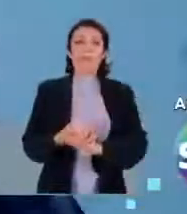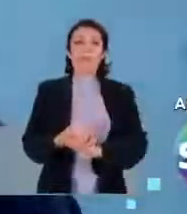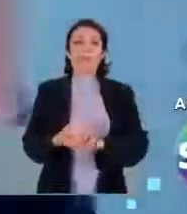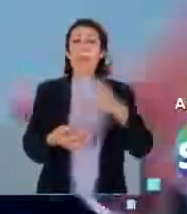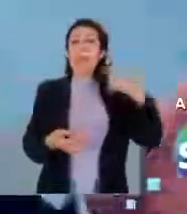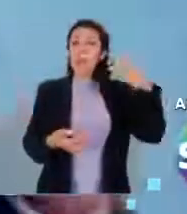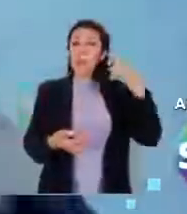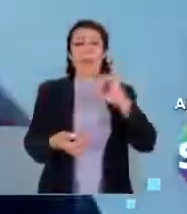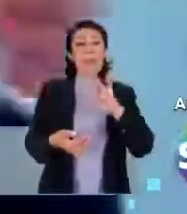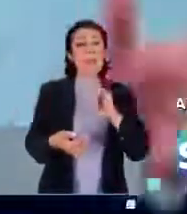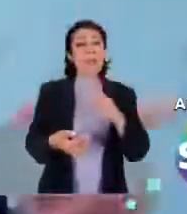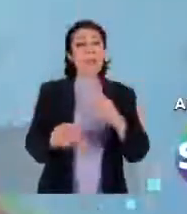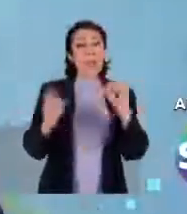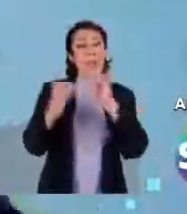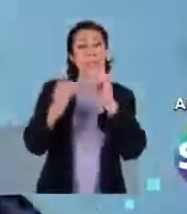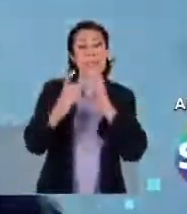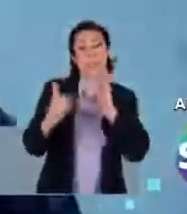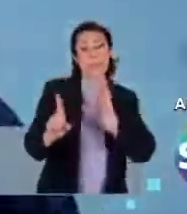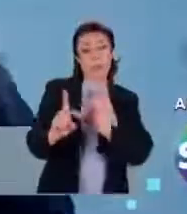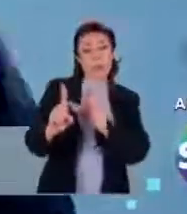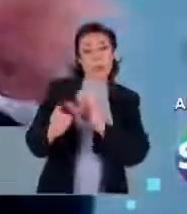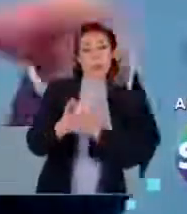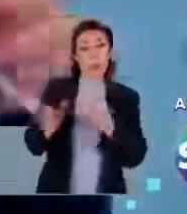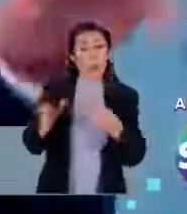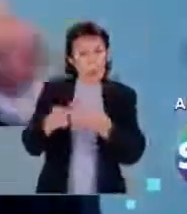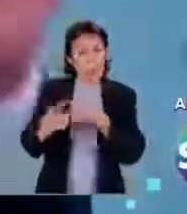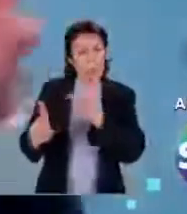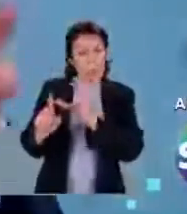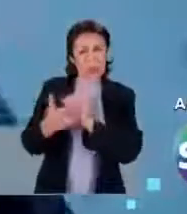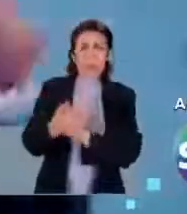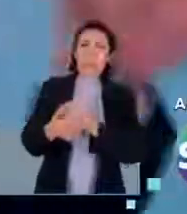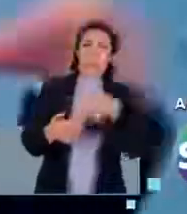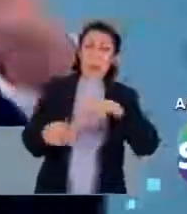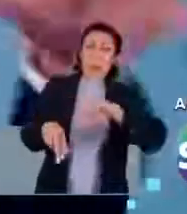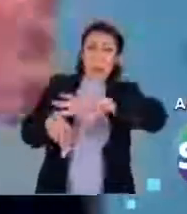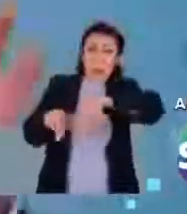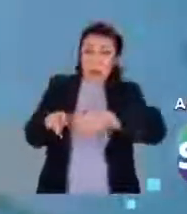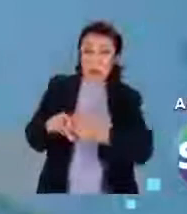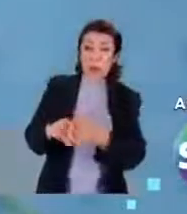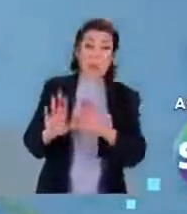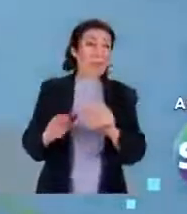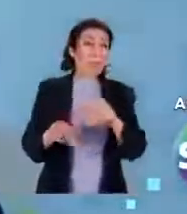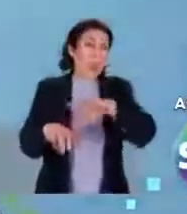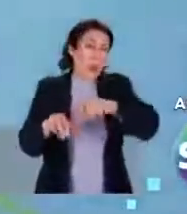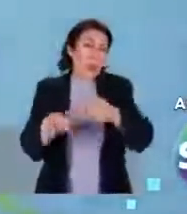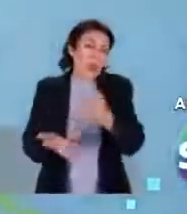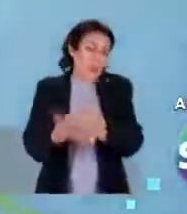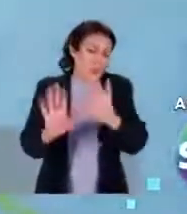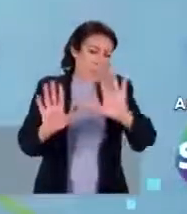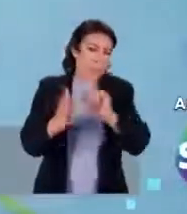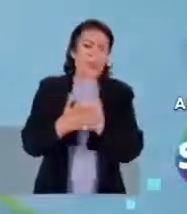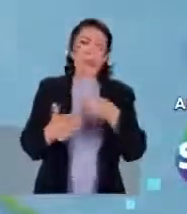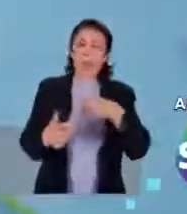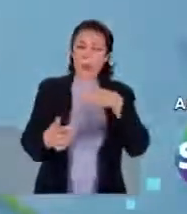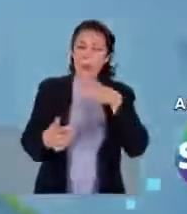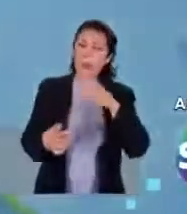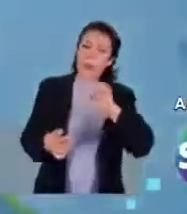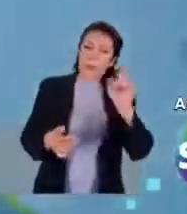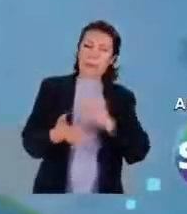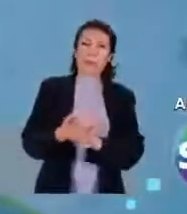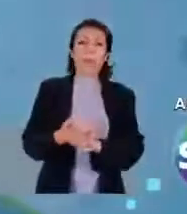os lobs os grupos de pressão a corrupção o dinheiro para campanha ou prestígio qualquer coisa nem é sempre corrupção não eu conheço bem o Parlamento